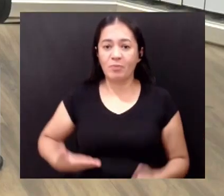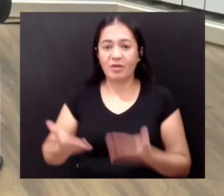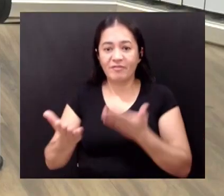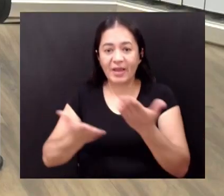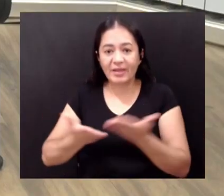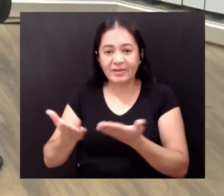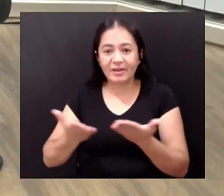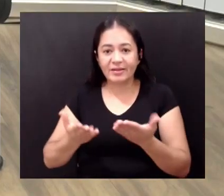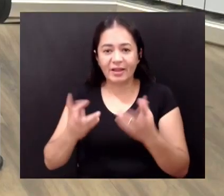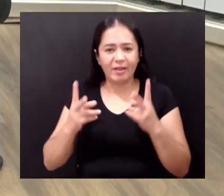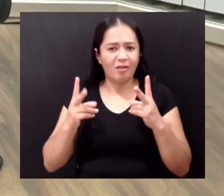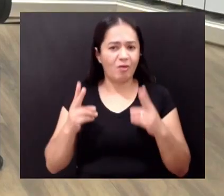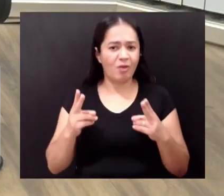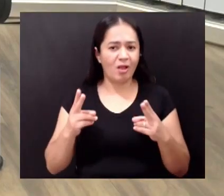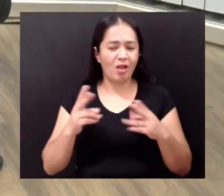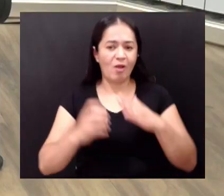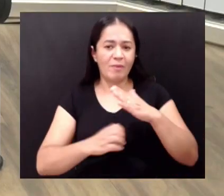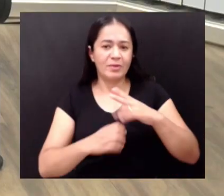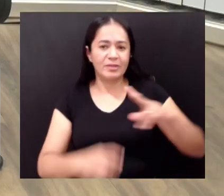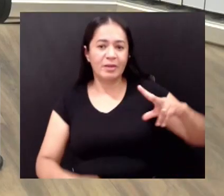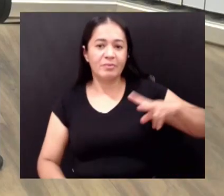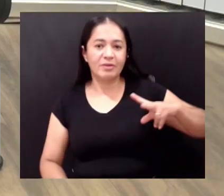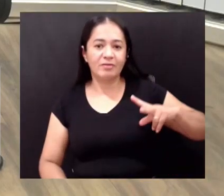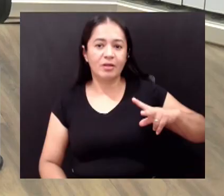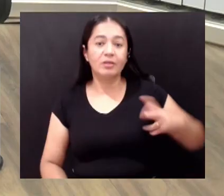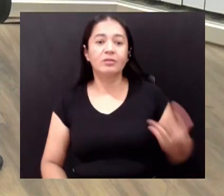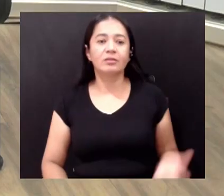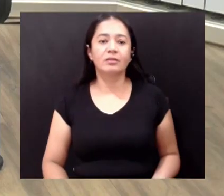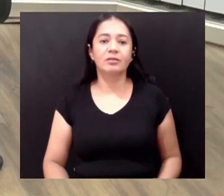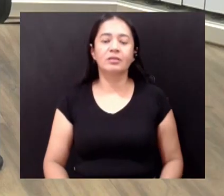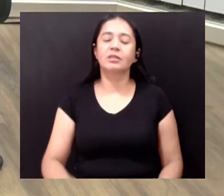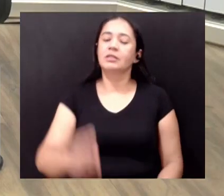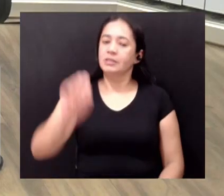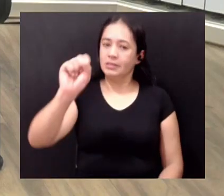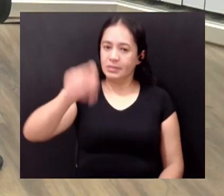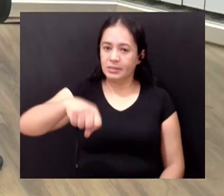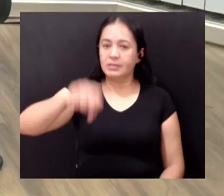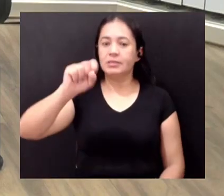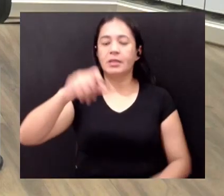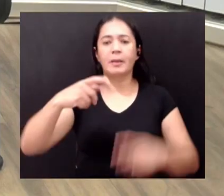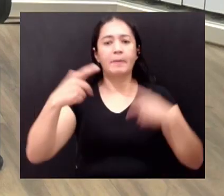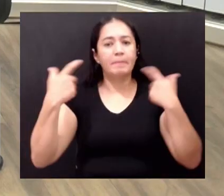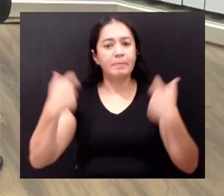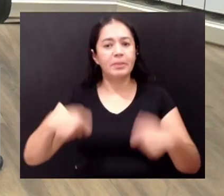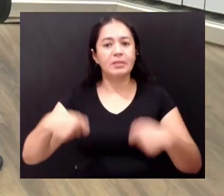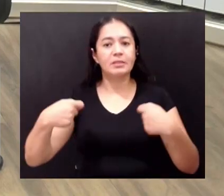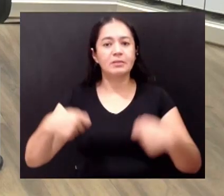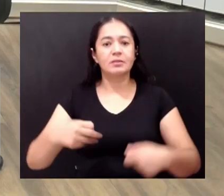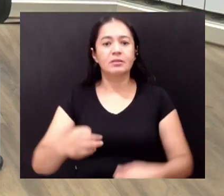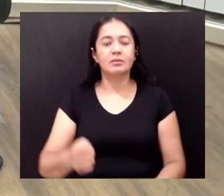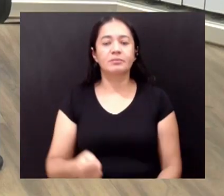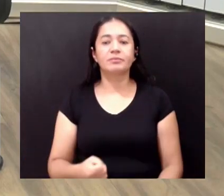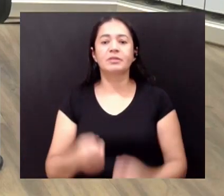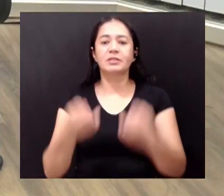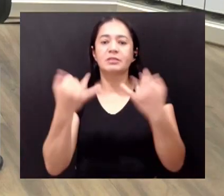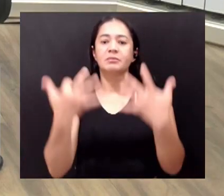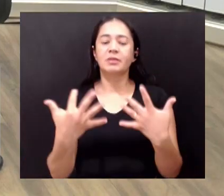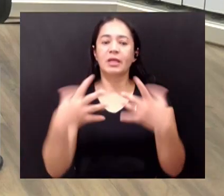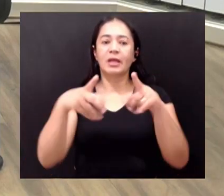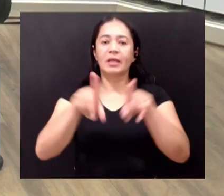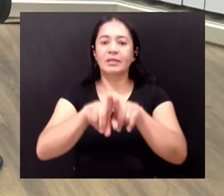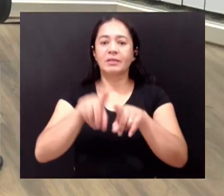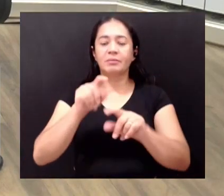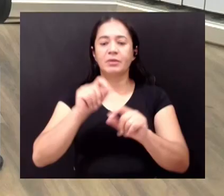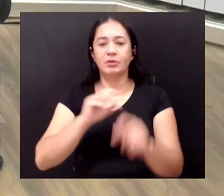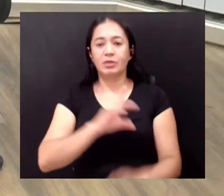que a empresa privada? Sim, precisa, né? Precisa, né? E ressaltar também que o gestor, ele